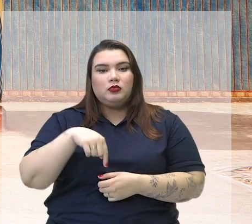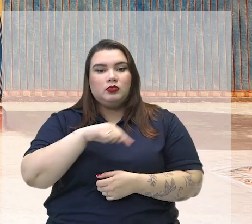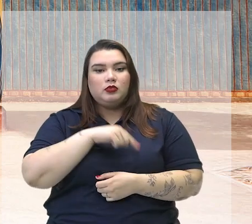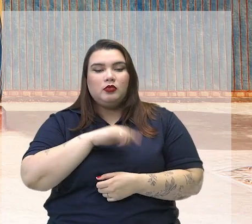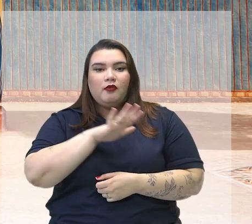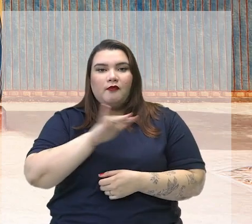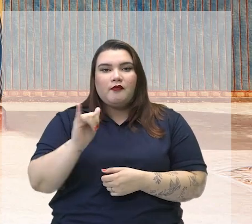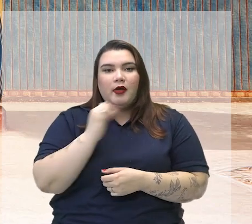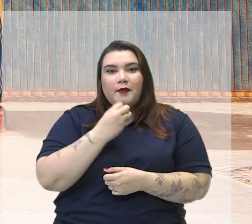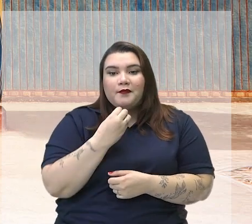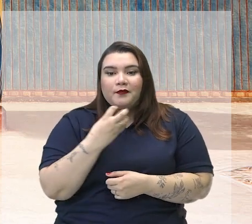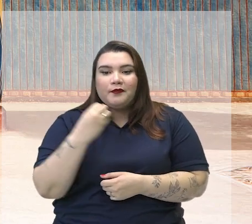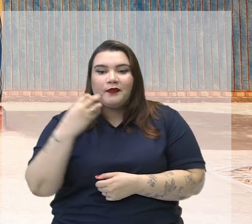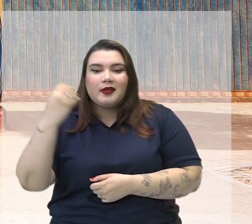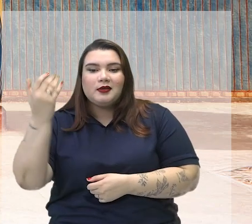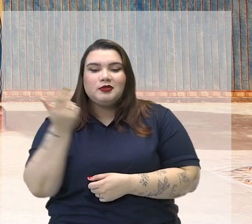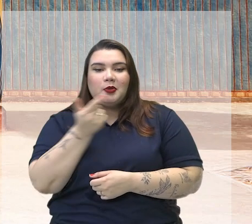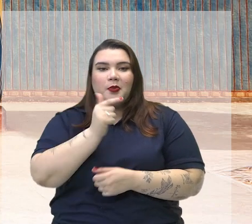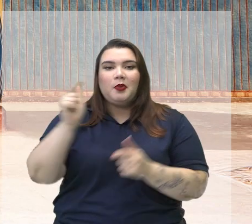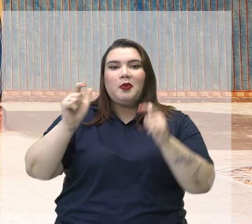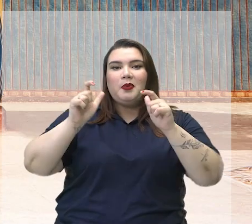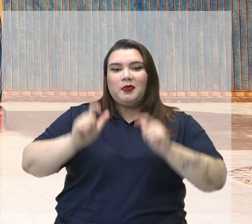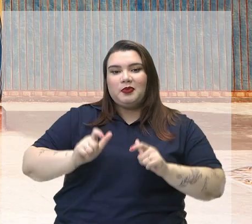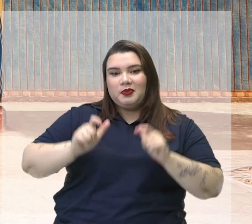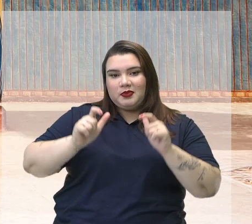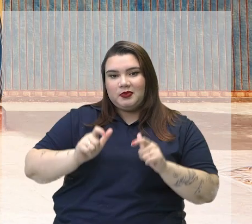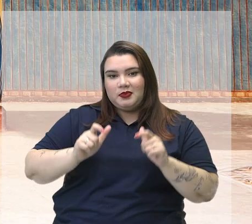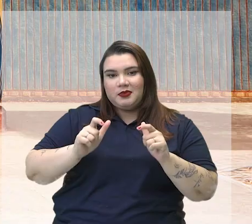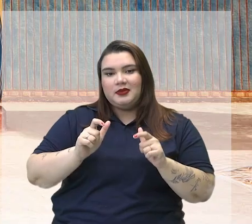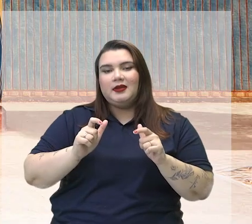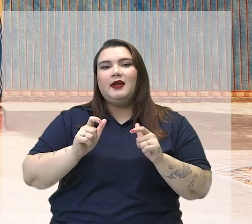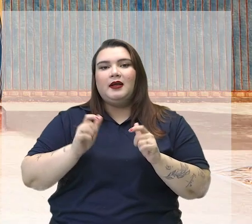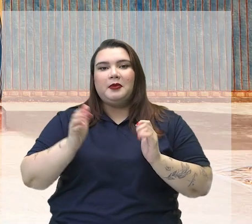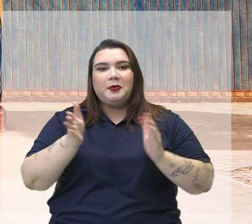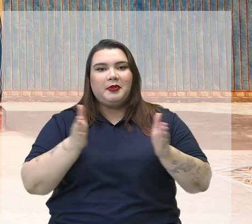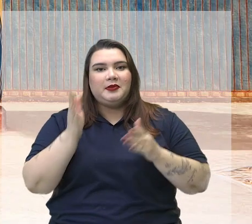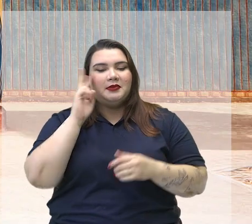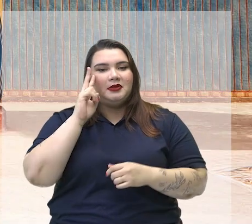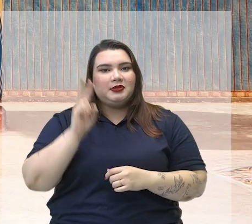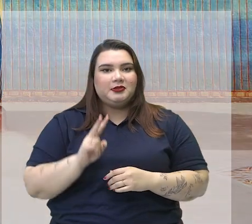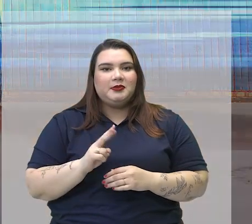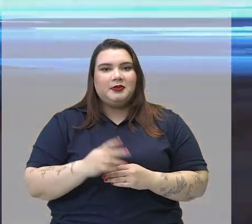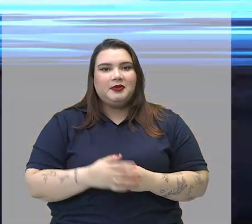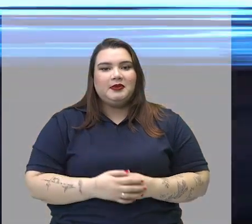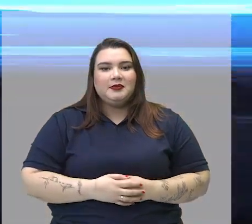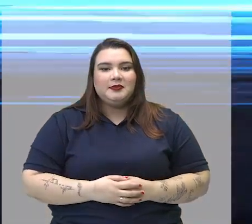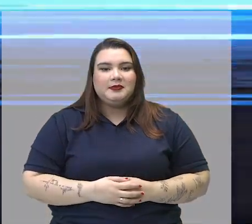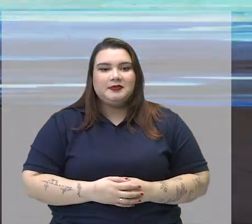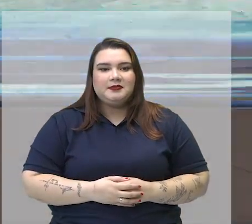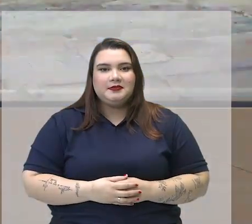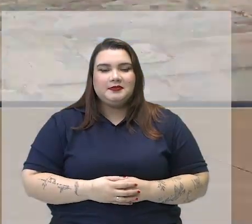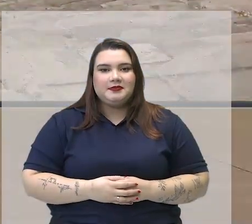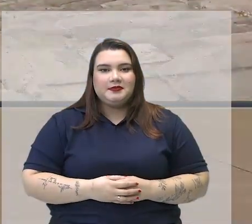uma outra viagem, vamos para outro período da história da humanidade.